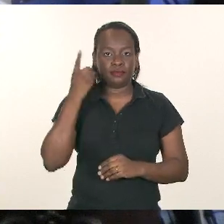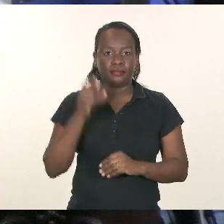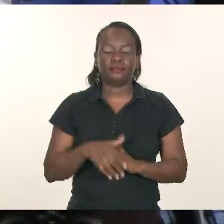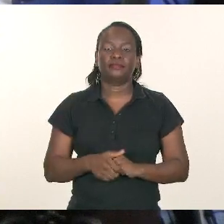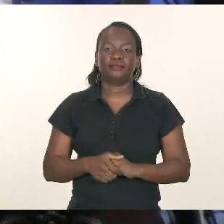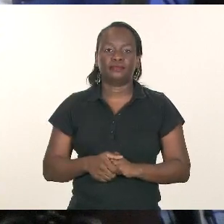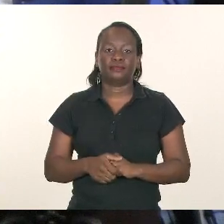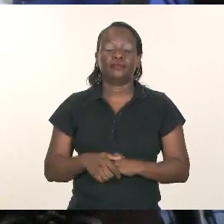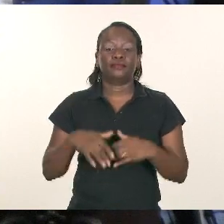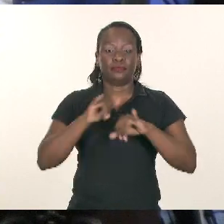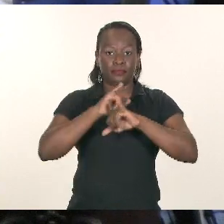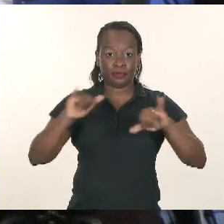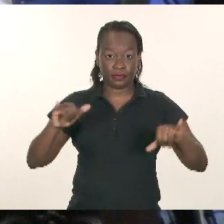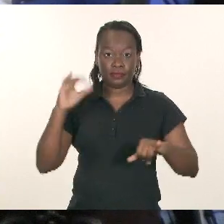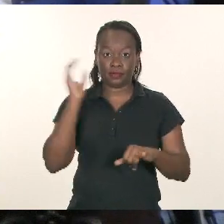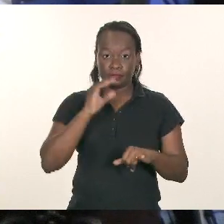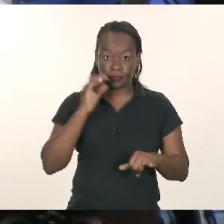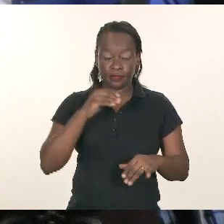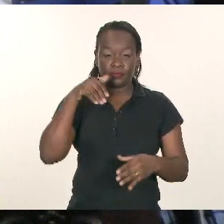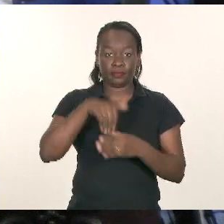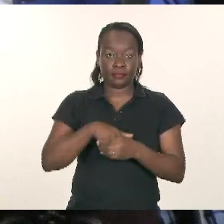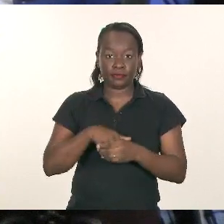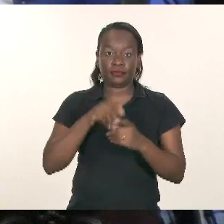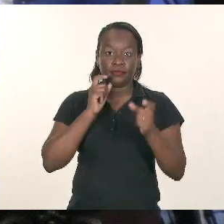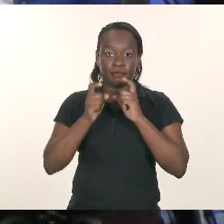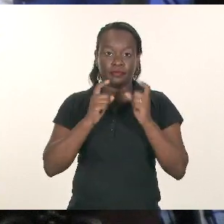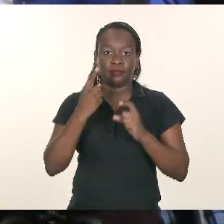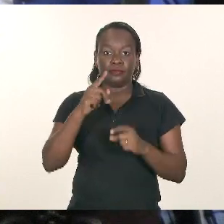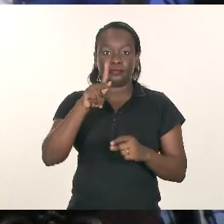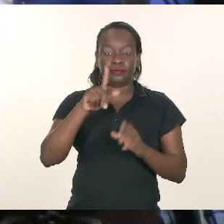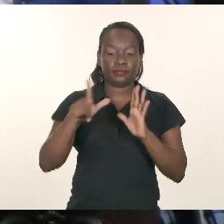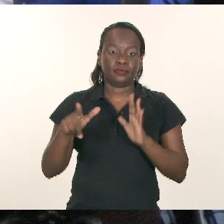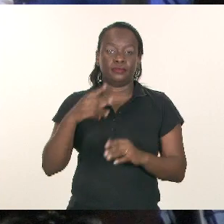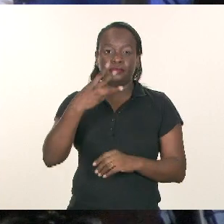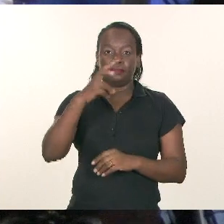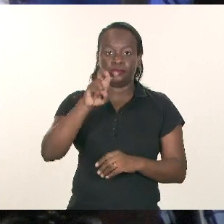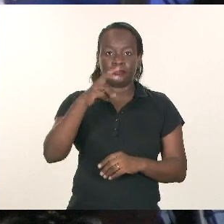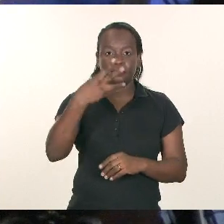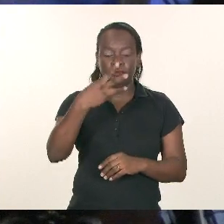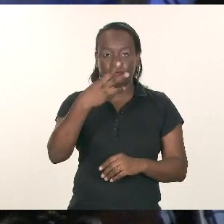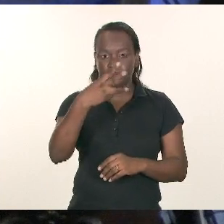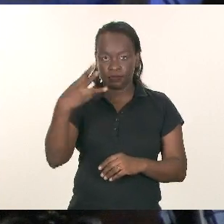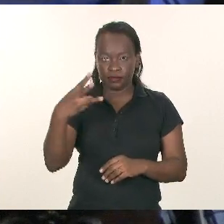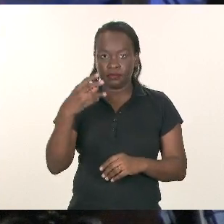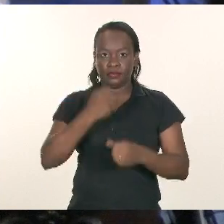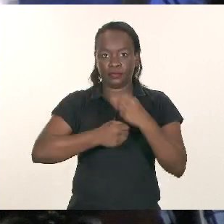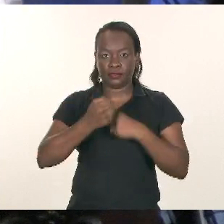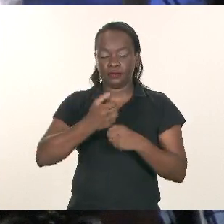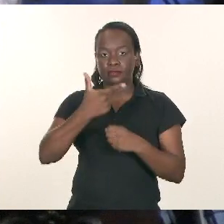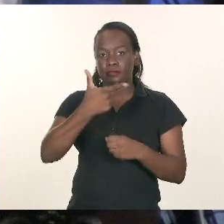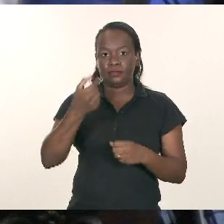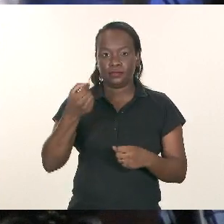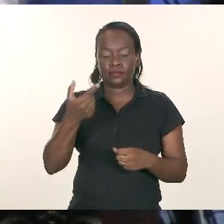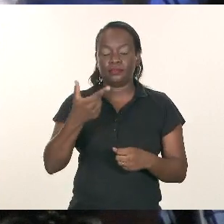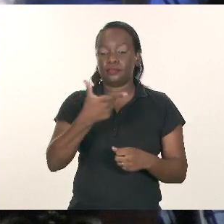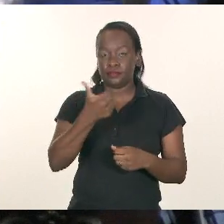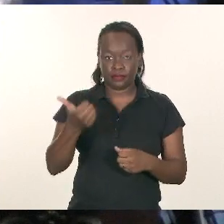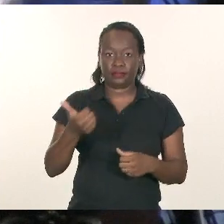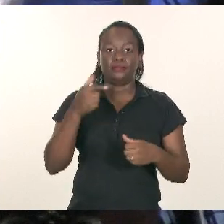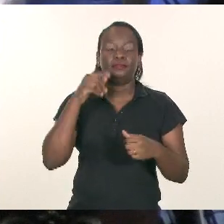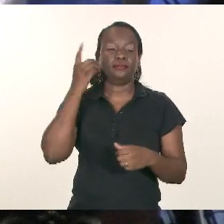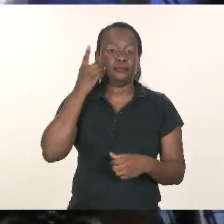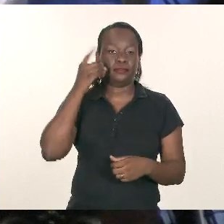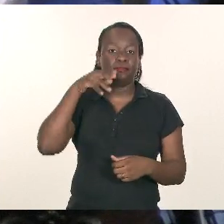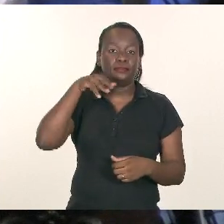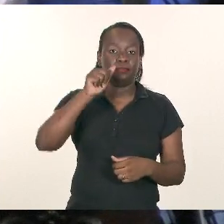Ok. Anuncio, em regime de urgência, em votação, em discussão única, projeto de lei 3533, de 21, de autoria da deputada Marta Rocha,